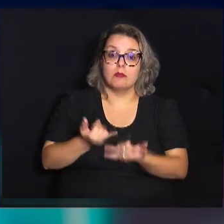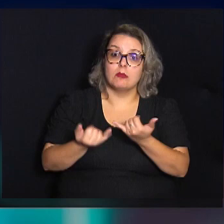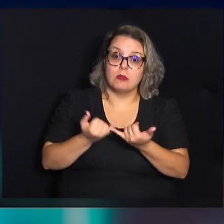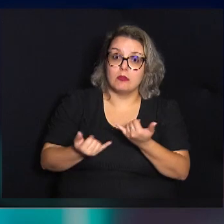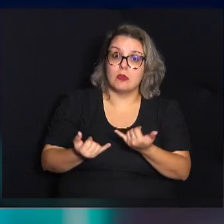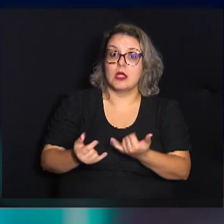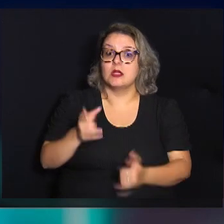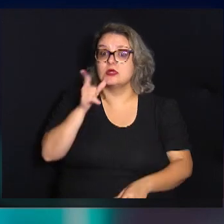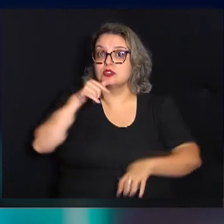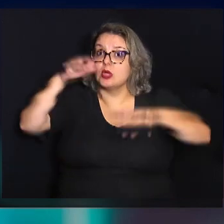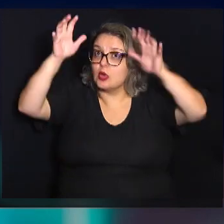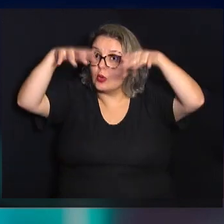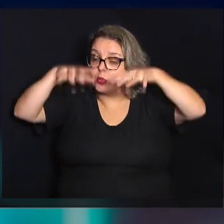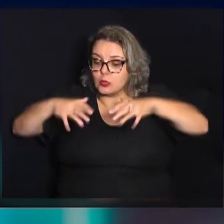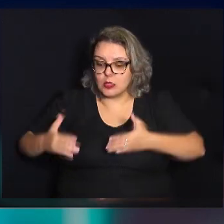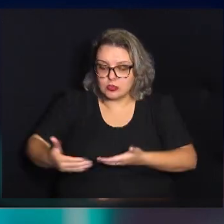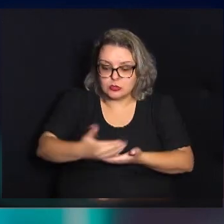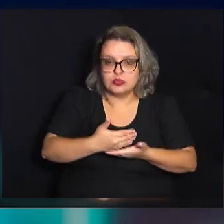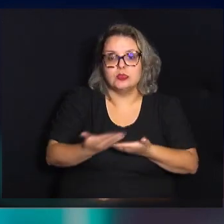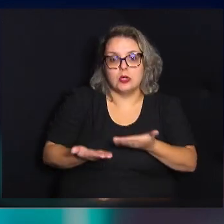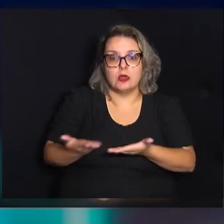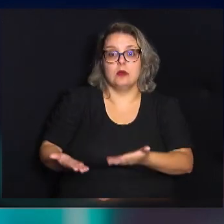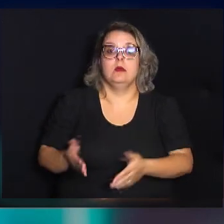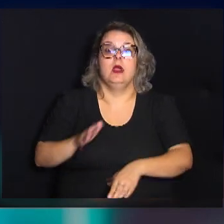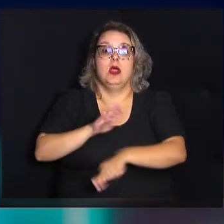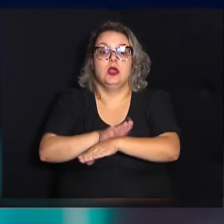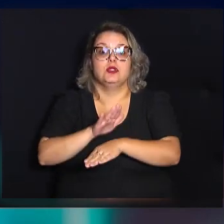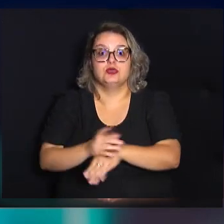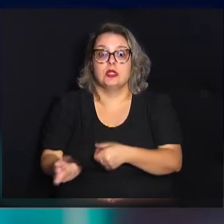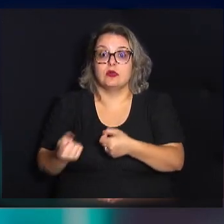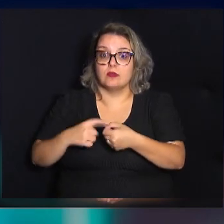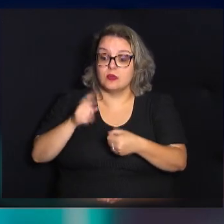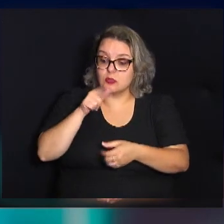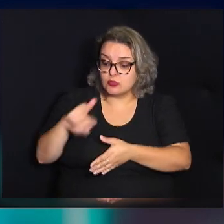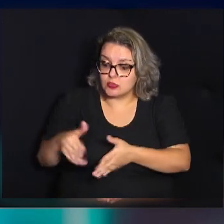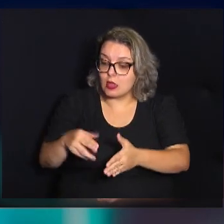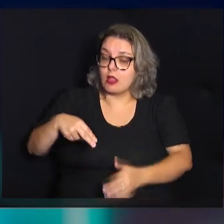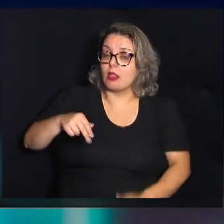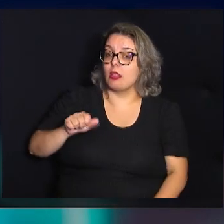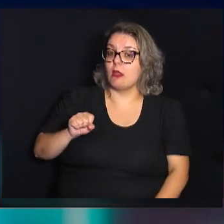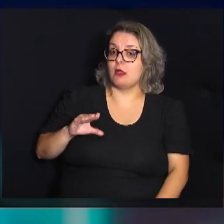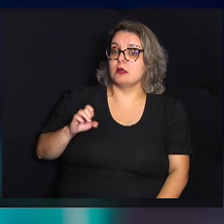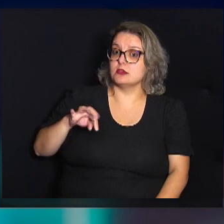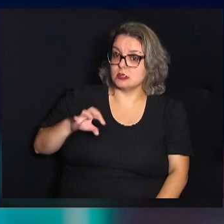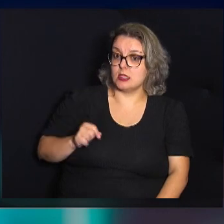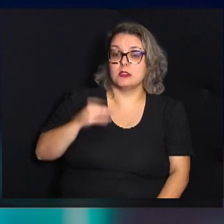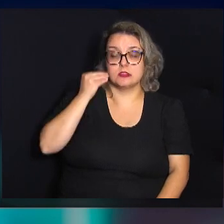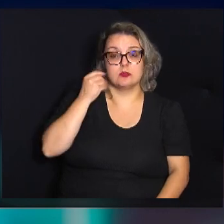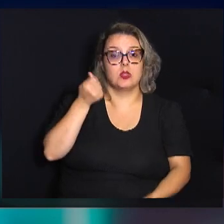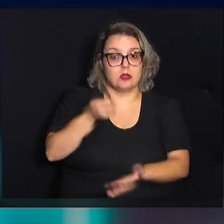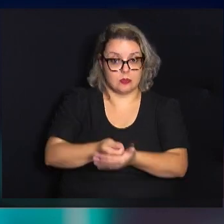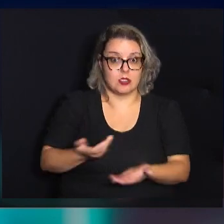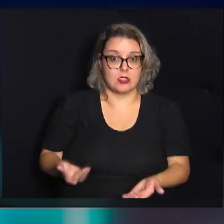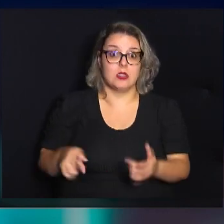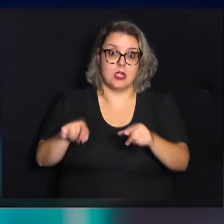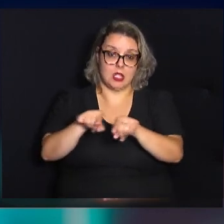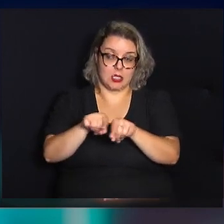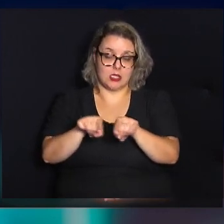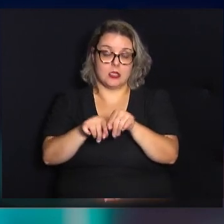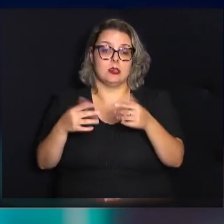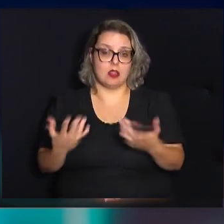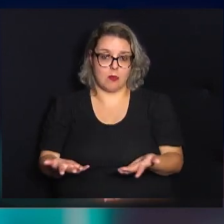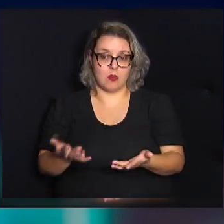sobre a emergência climática. E aí, esses são os últimos relatórios que acabaram de chegar. Olha